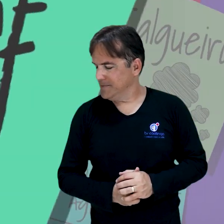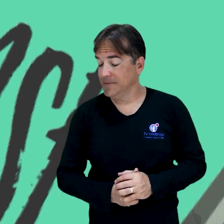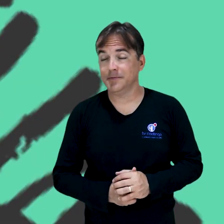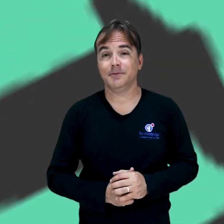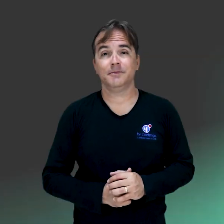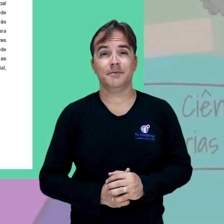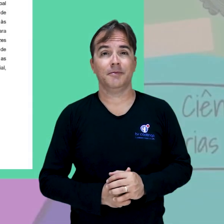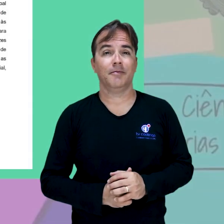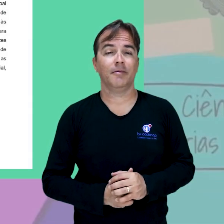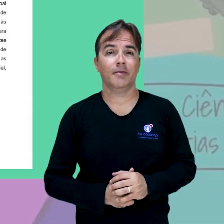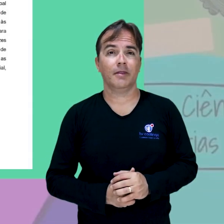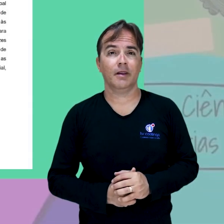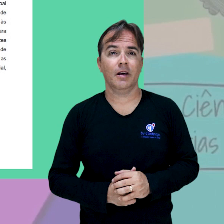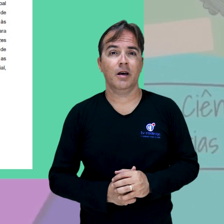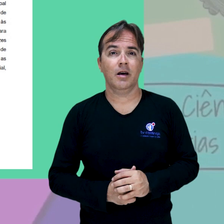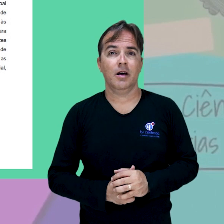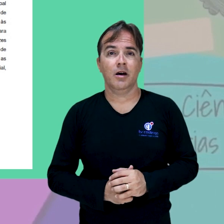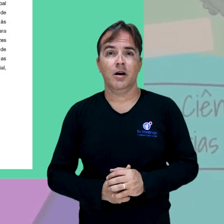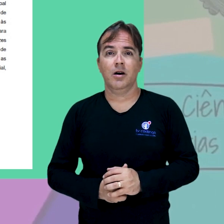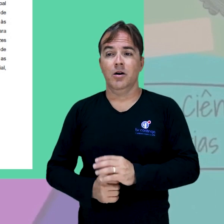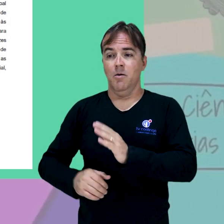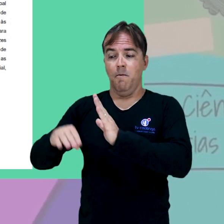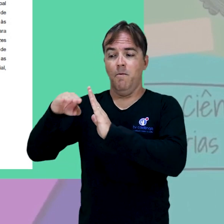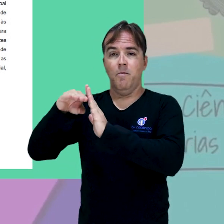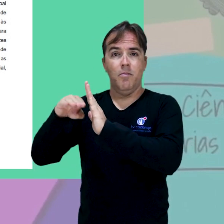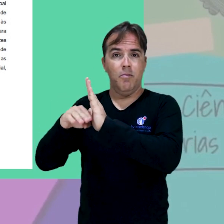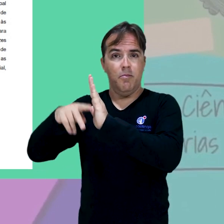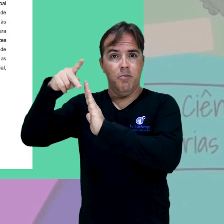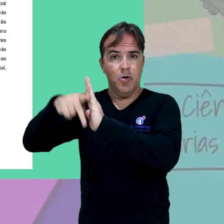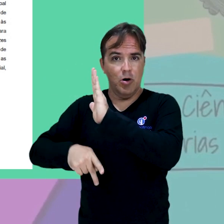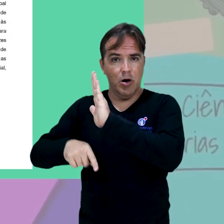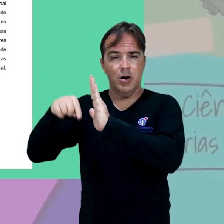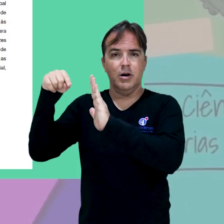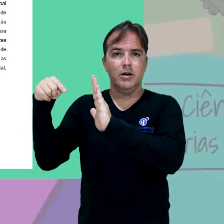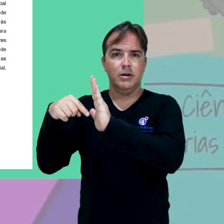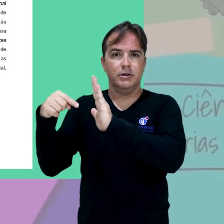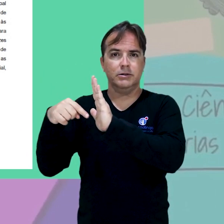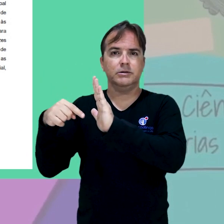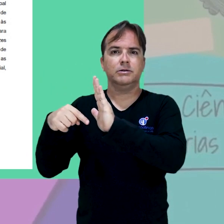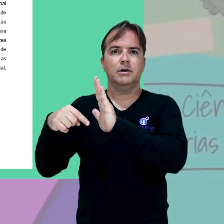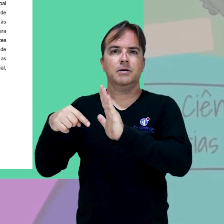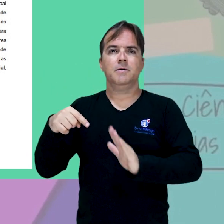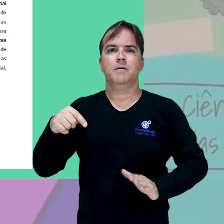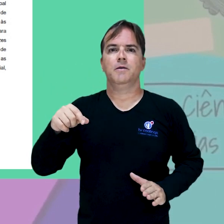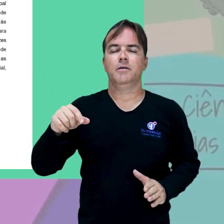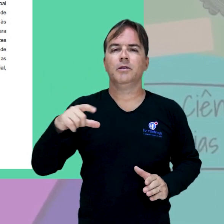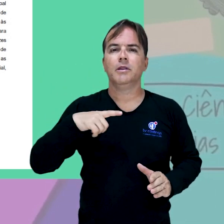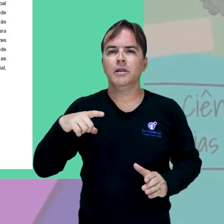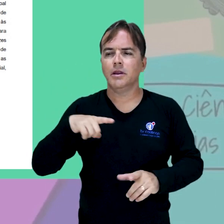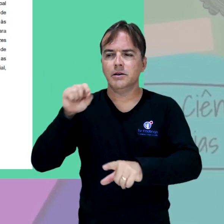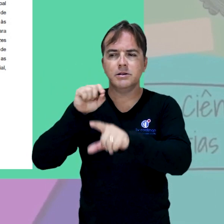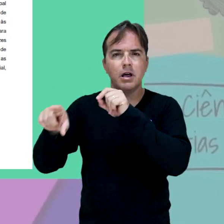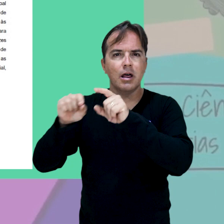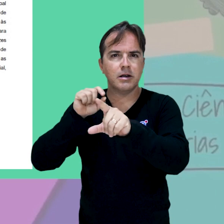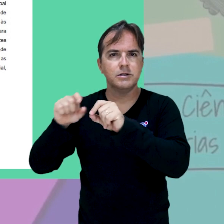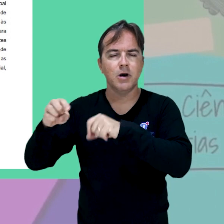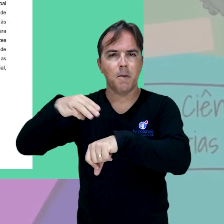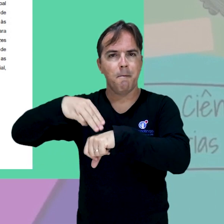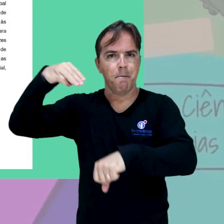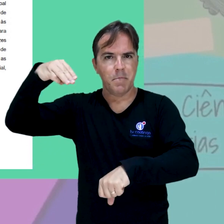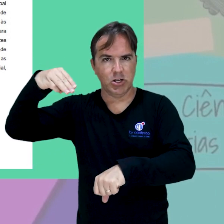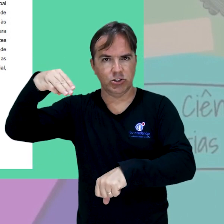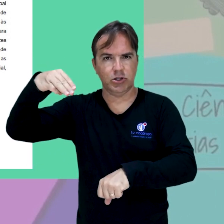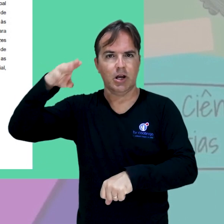profiap.org.br. O Programa de Pós-Graduação em Biociências da Univasf lançou o edital de seleção para